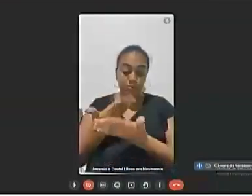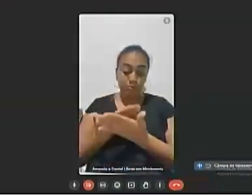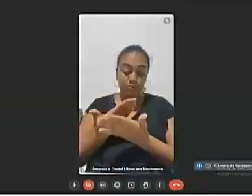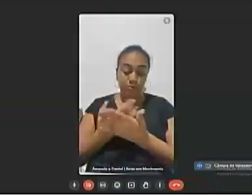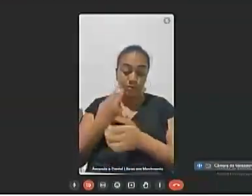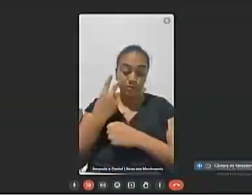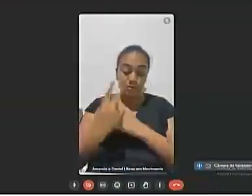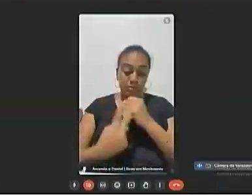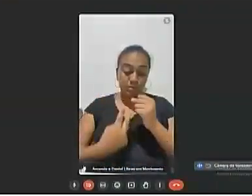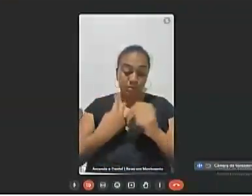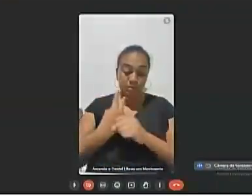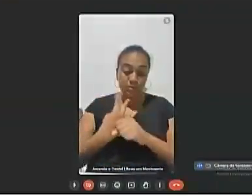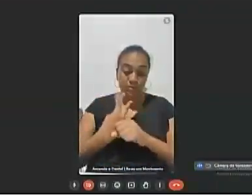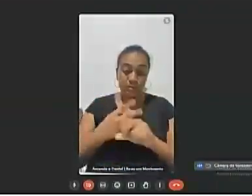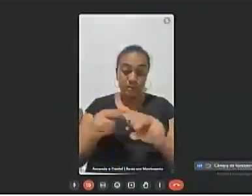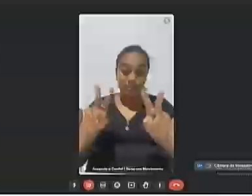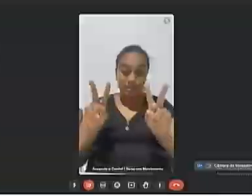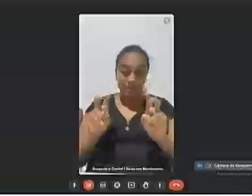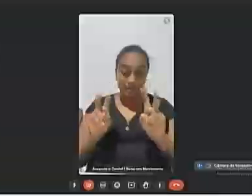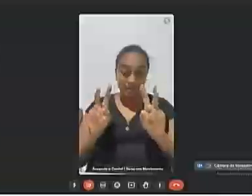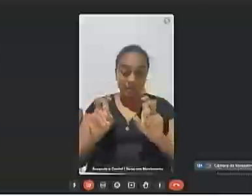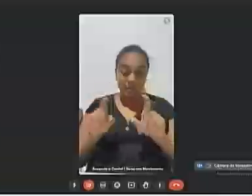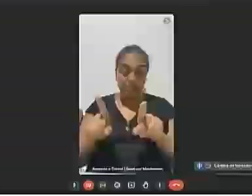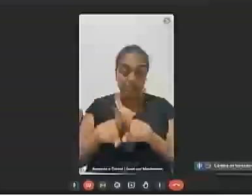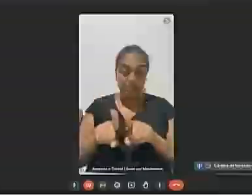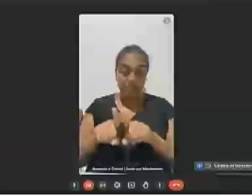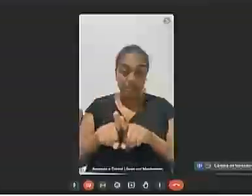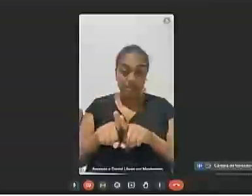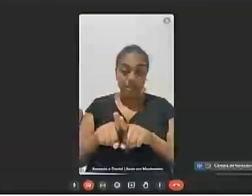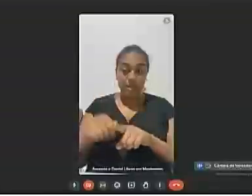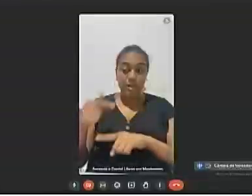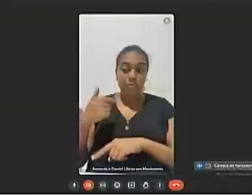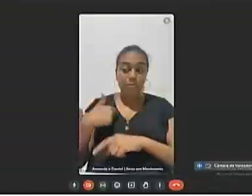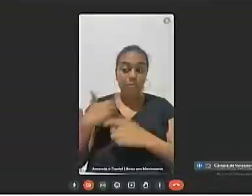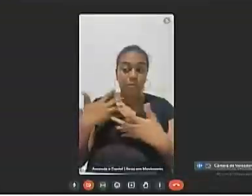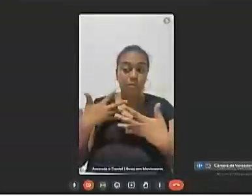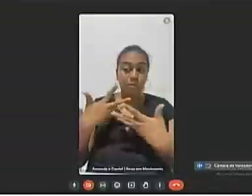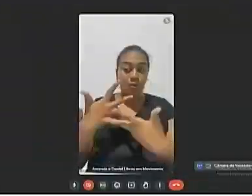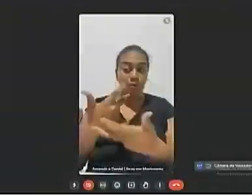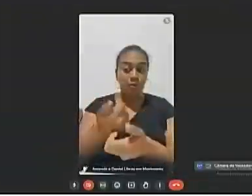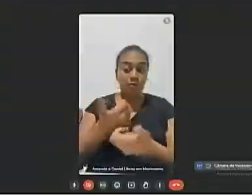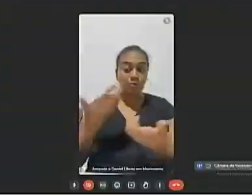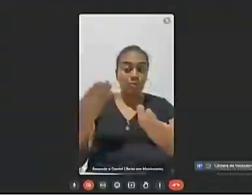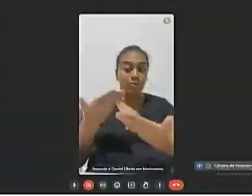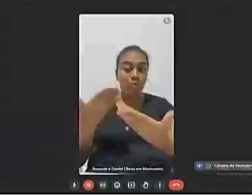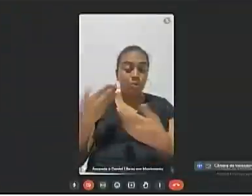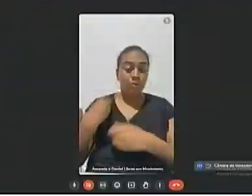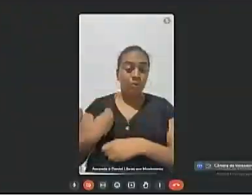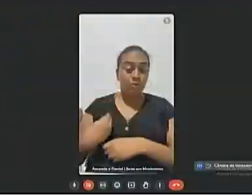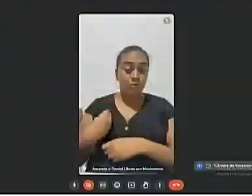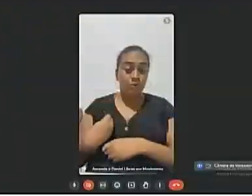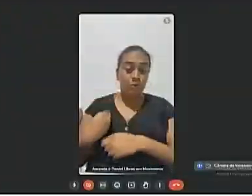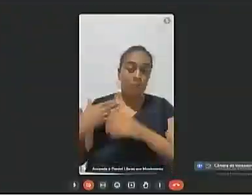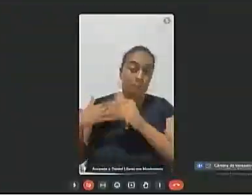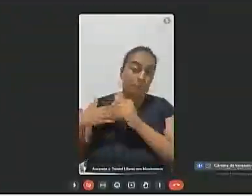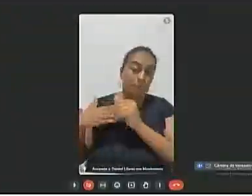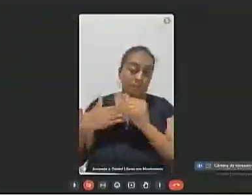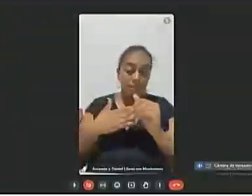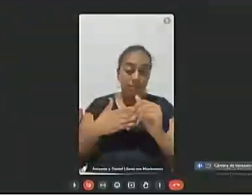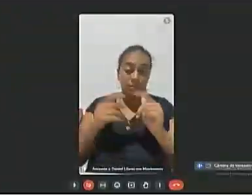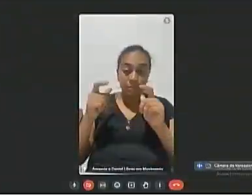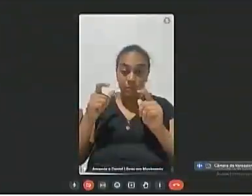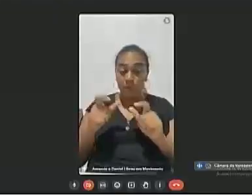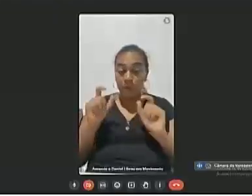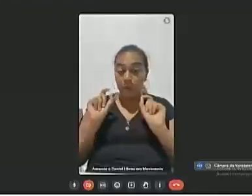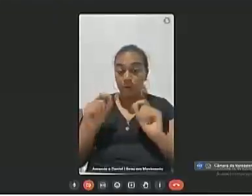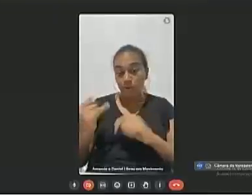anos temas em parceria com a SEC Corpreri, o Dago me fez esse convite para estar aqui hoje presente, conduzindo no lugar dele essa